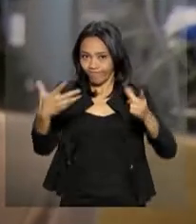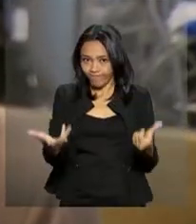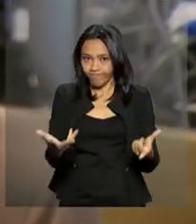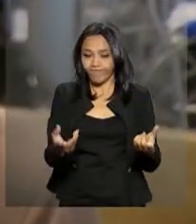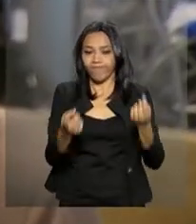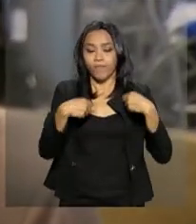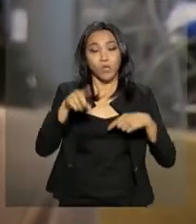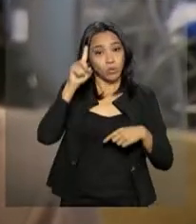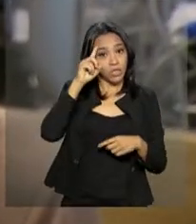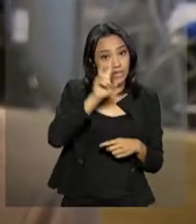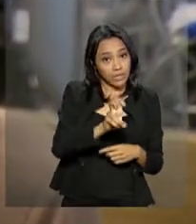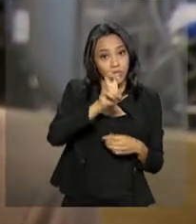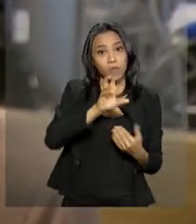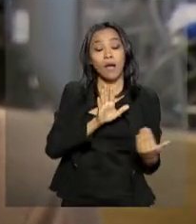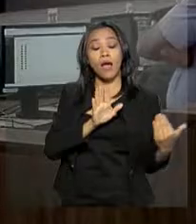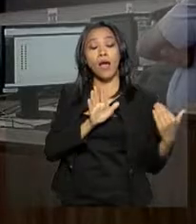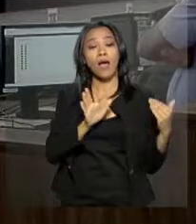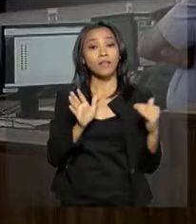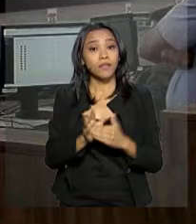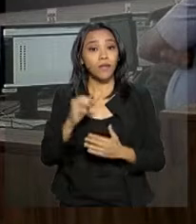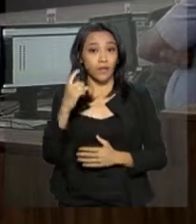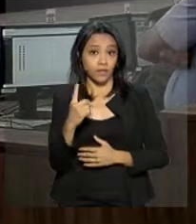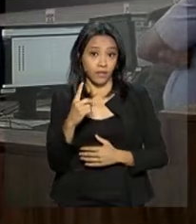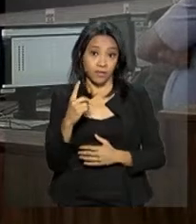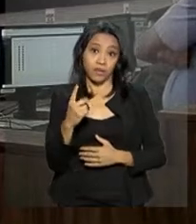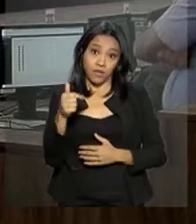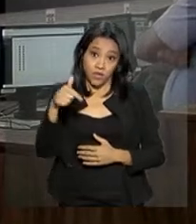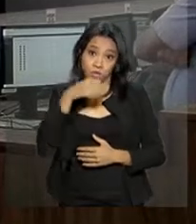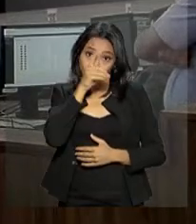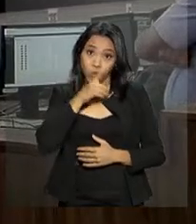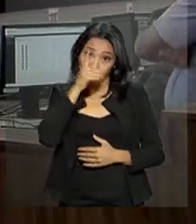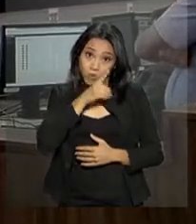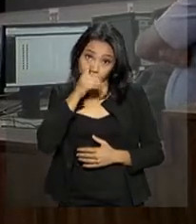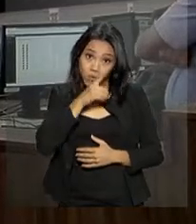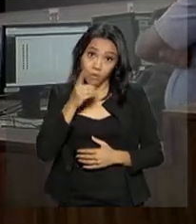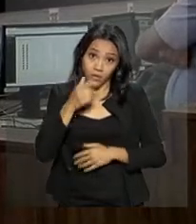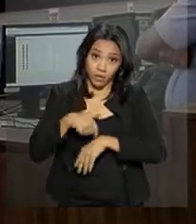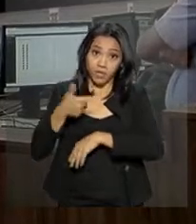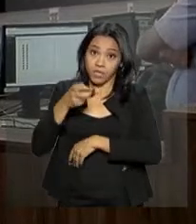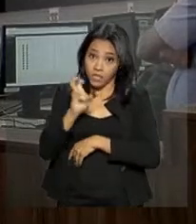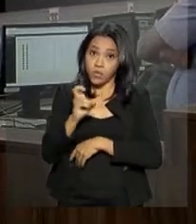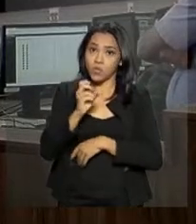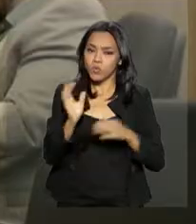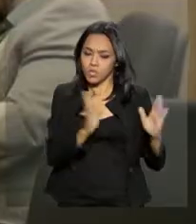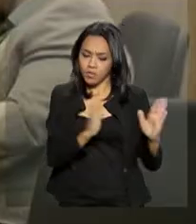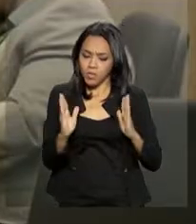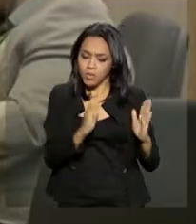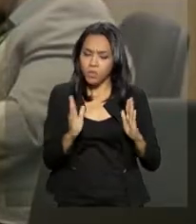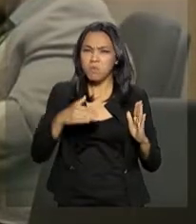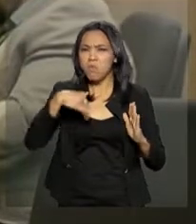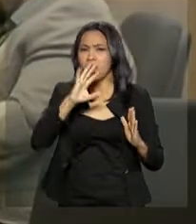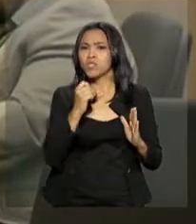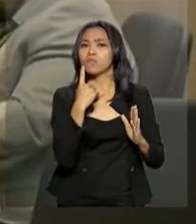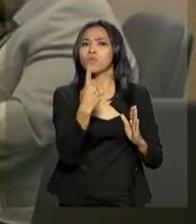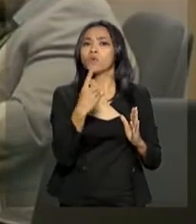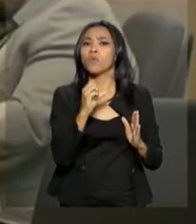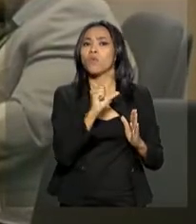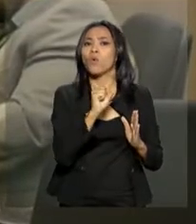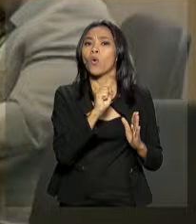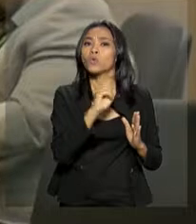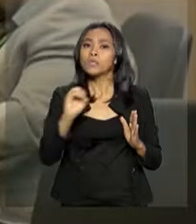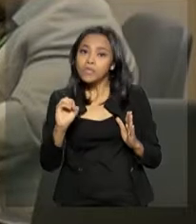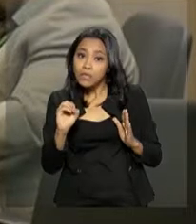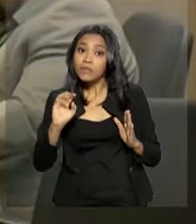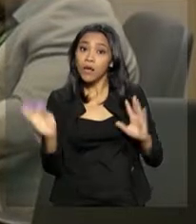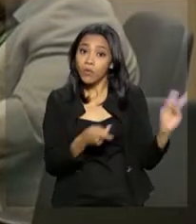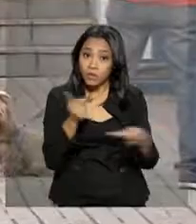dias 5 e até as 17 horas deste domingo pelo horário de brasília foram registrados mais de 1800 ocorrências a maior